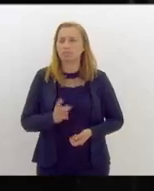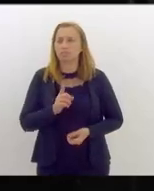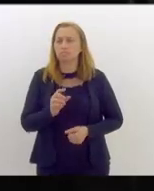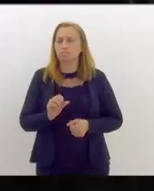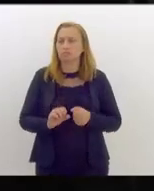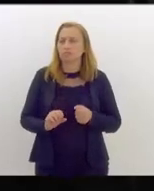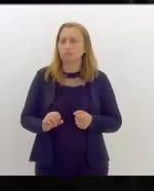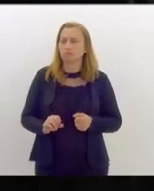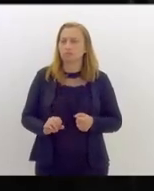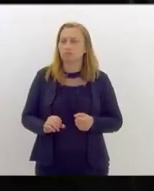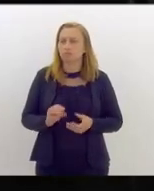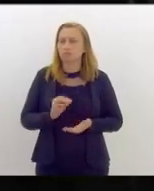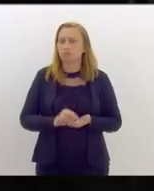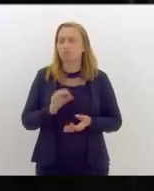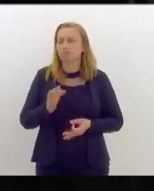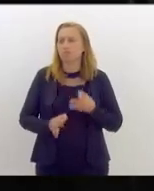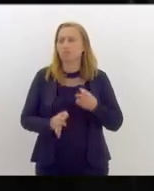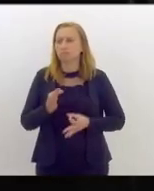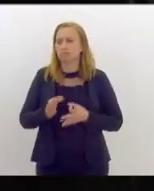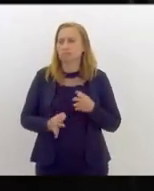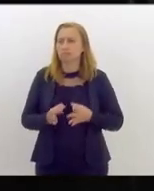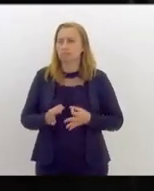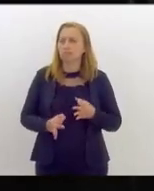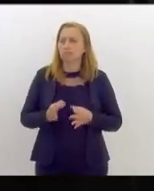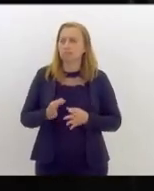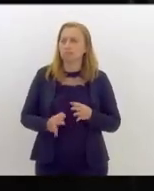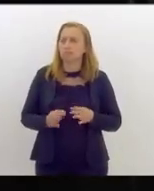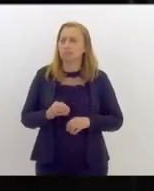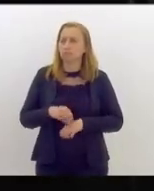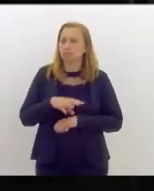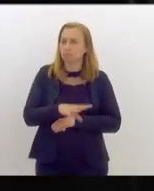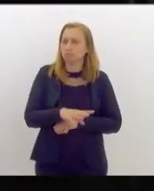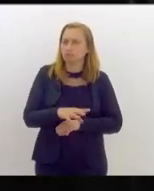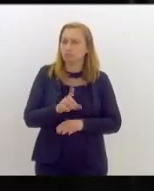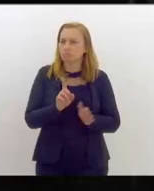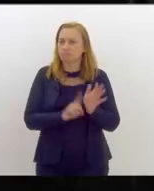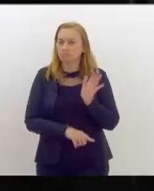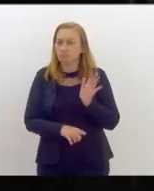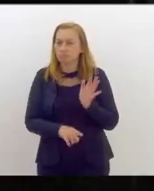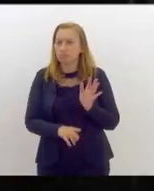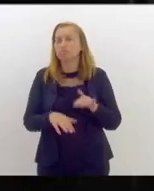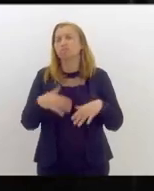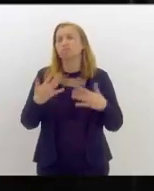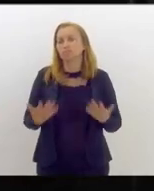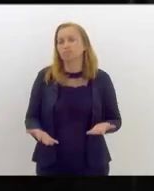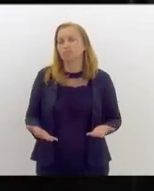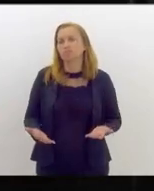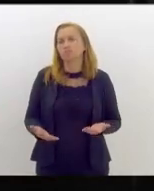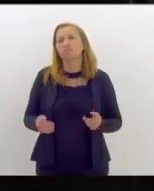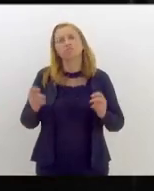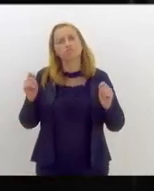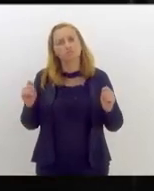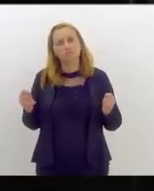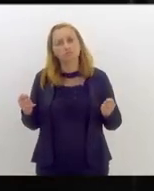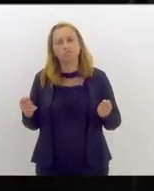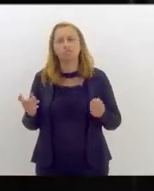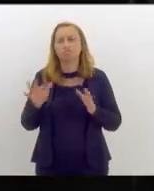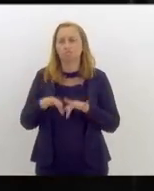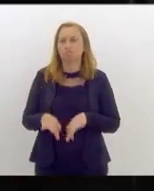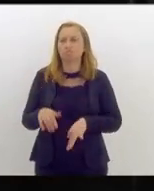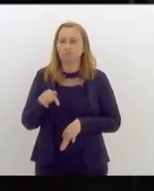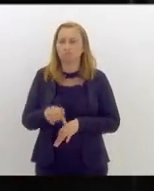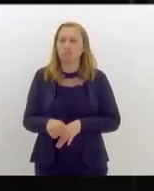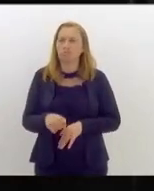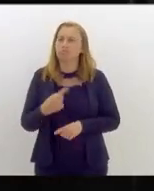nenhuma injustiça se esse indicador fosse menor Então eu só espero terminando aqui né